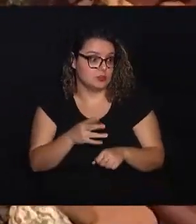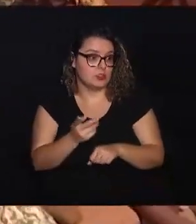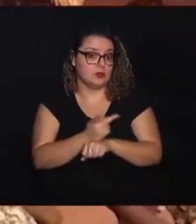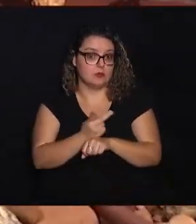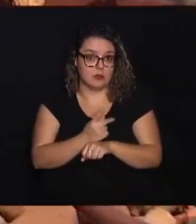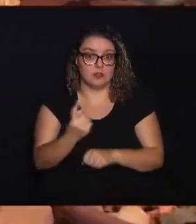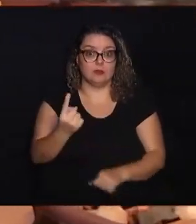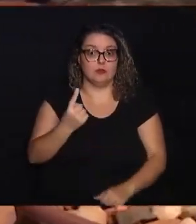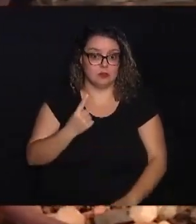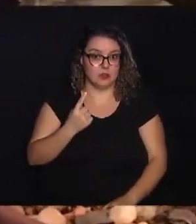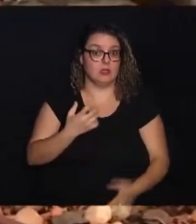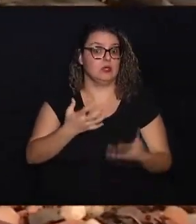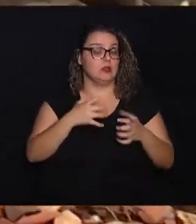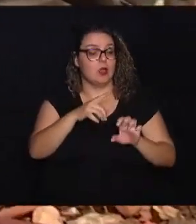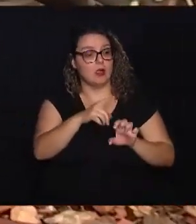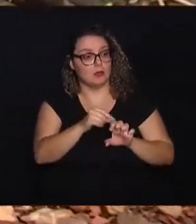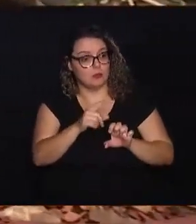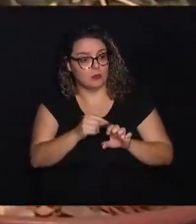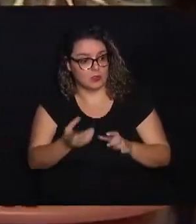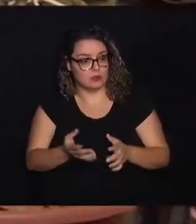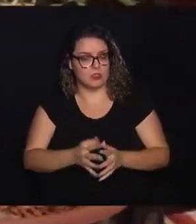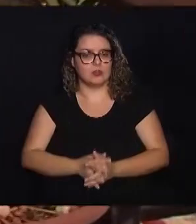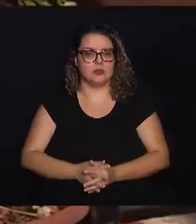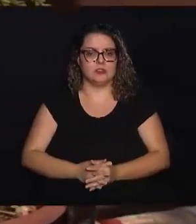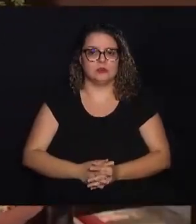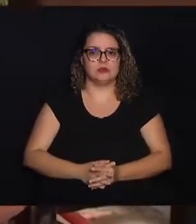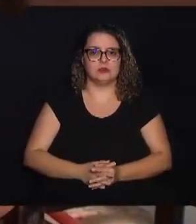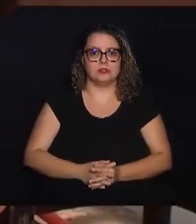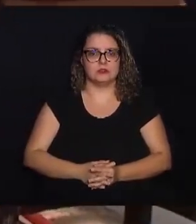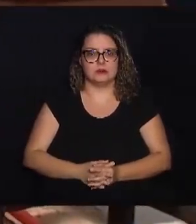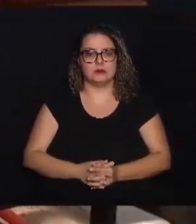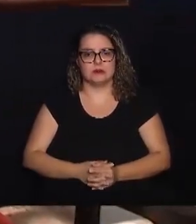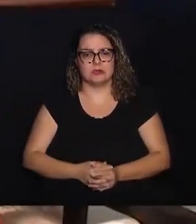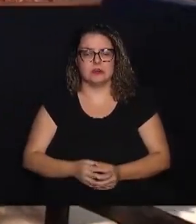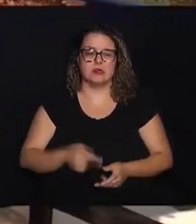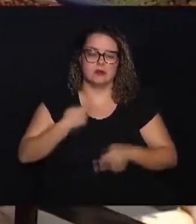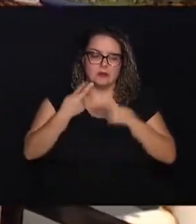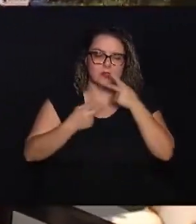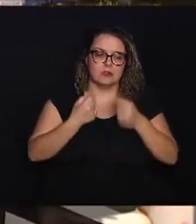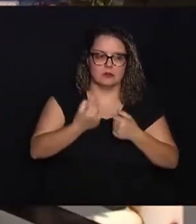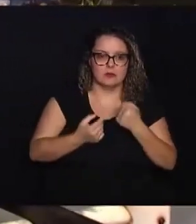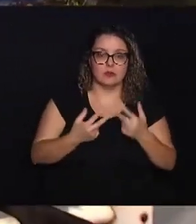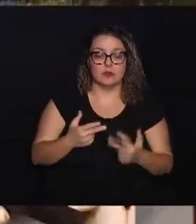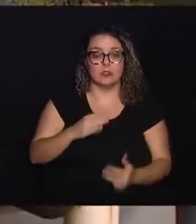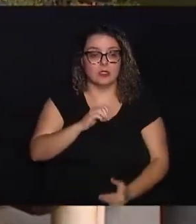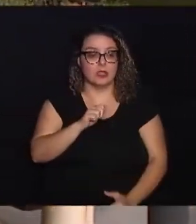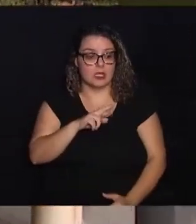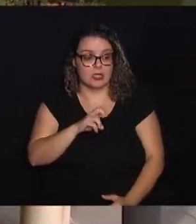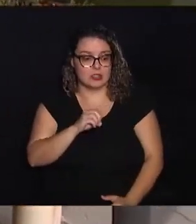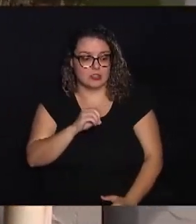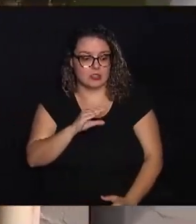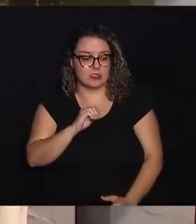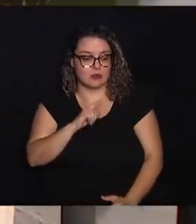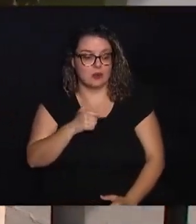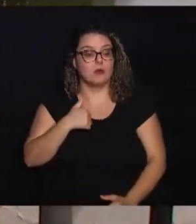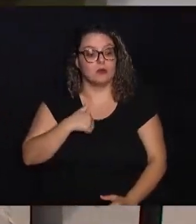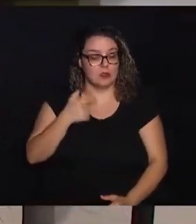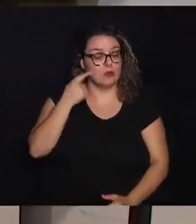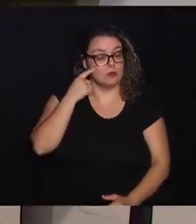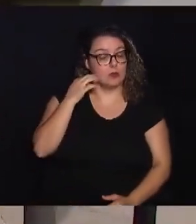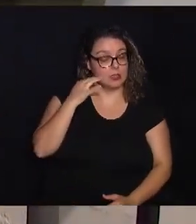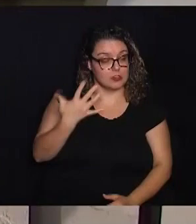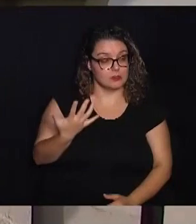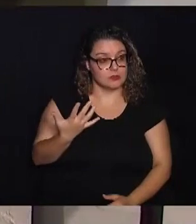eu porque querem empreender e aí eu dou uma pincelada para eles. Caracol, eu penso assim,